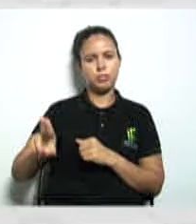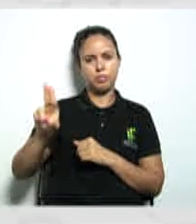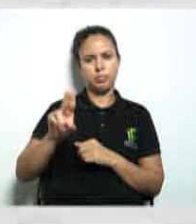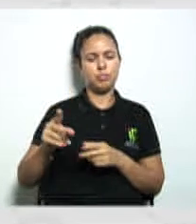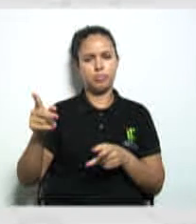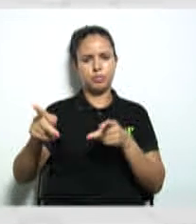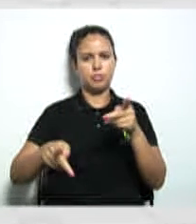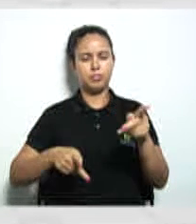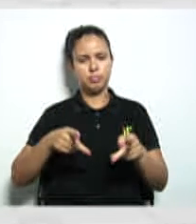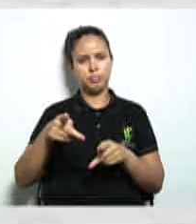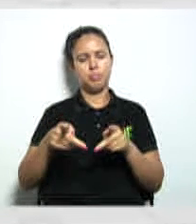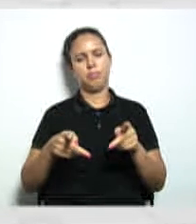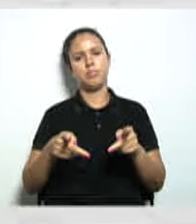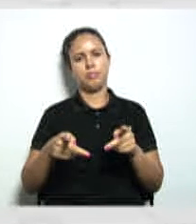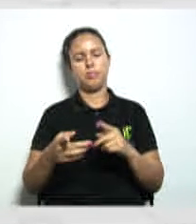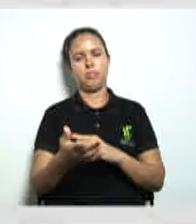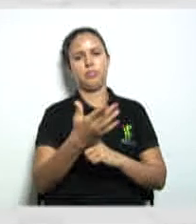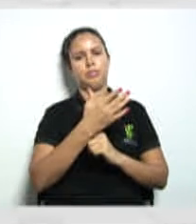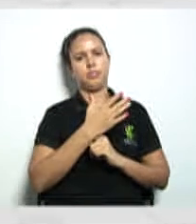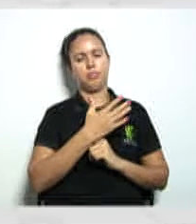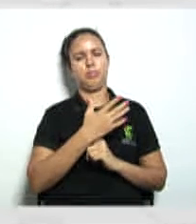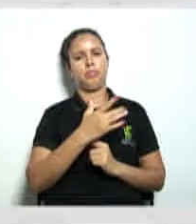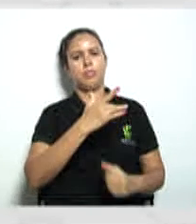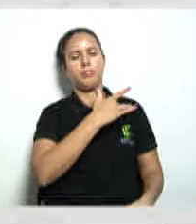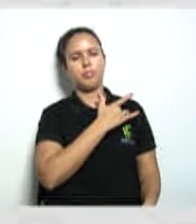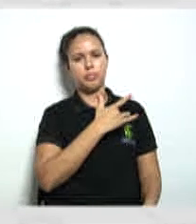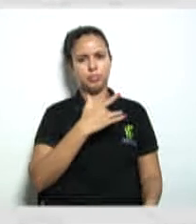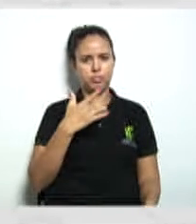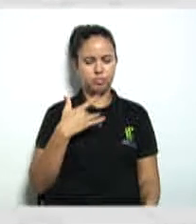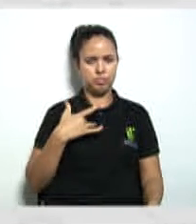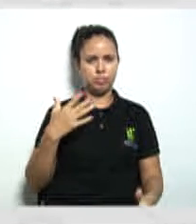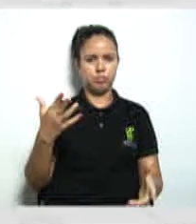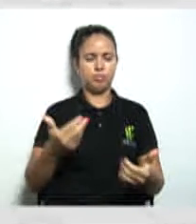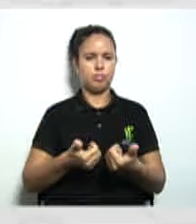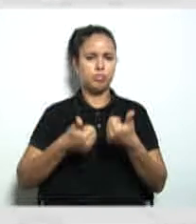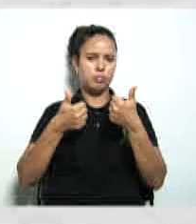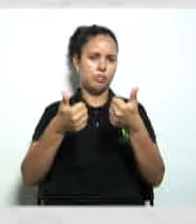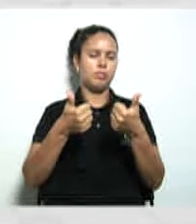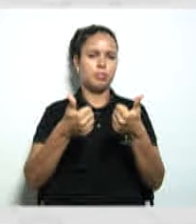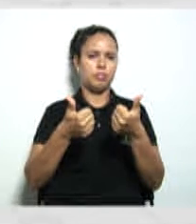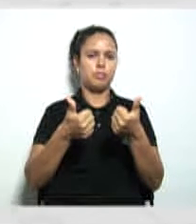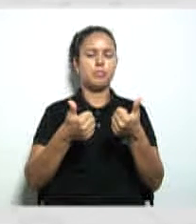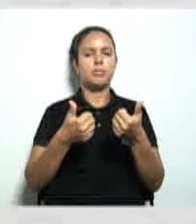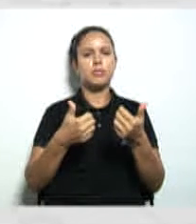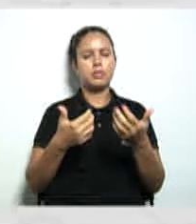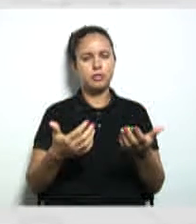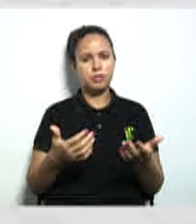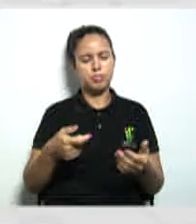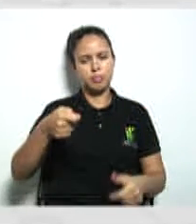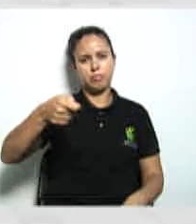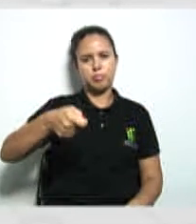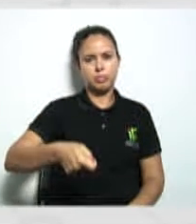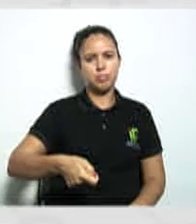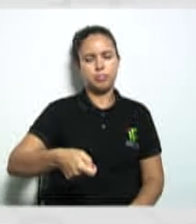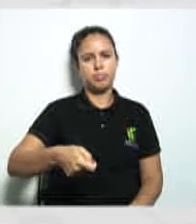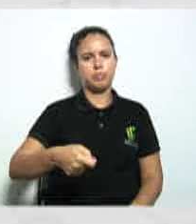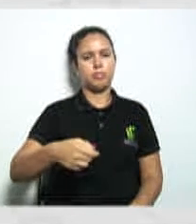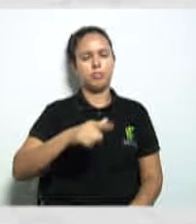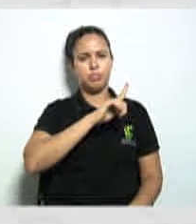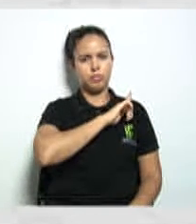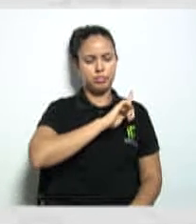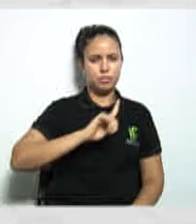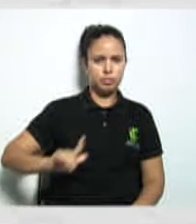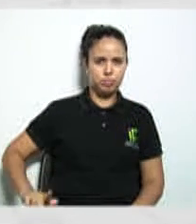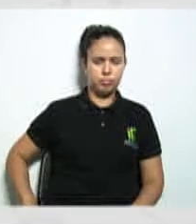essencial à sadia qualidade de vida, impondo-se ao poder público e à coletividade o dever de defendê-lo